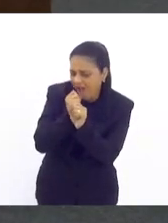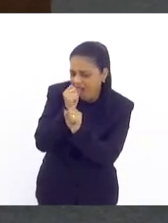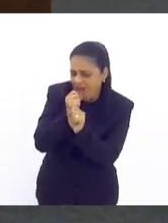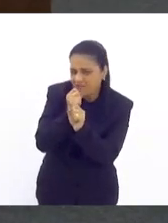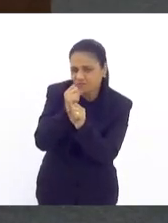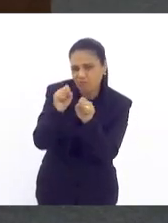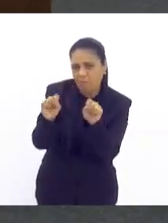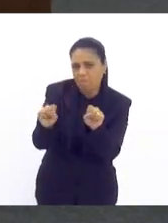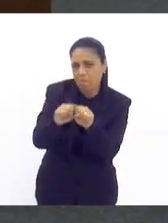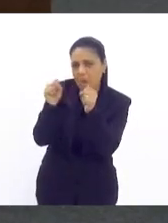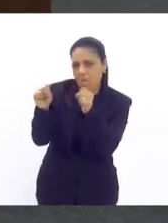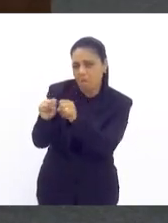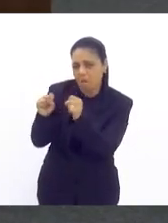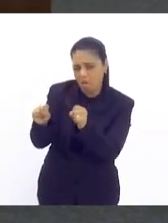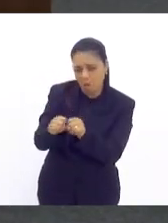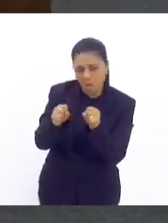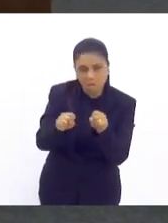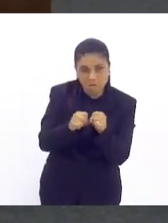dois